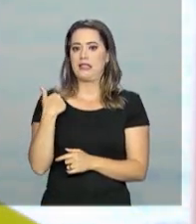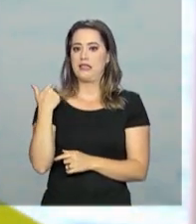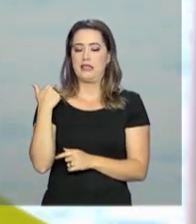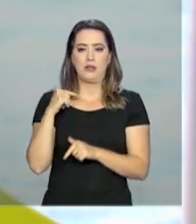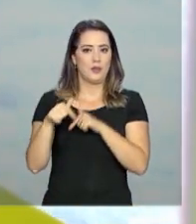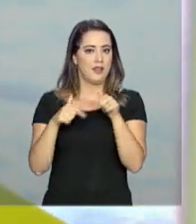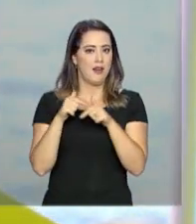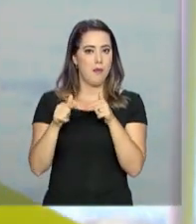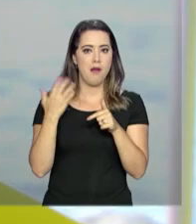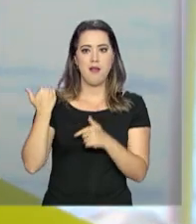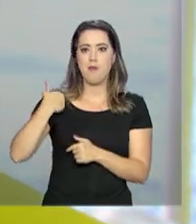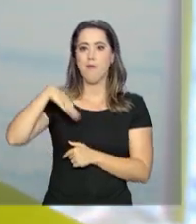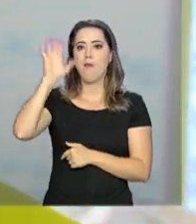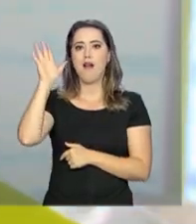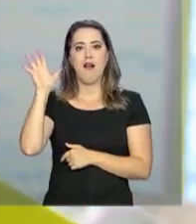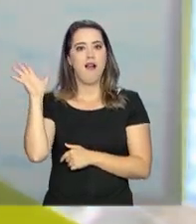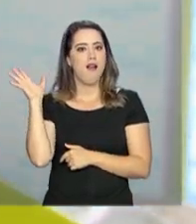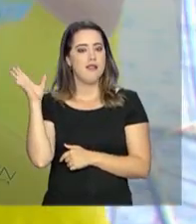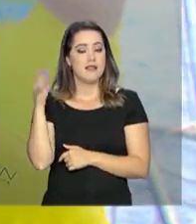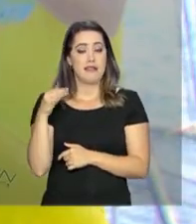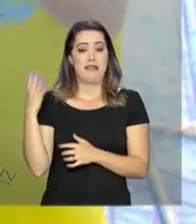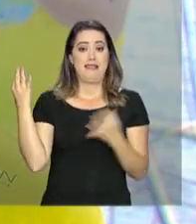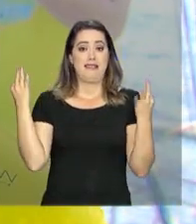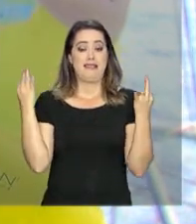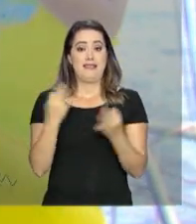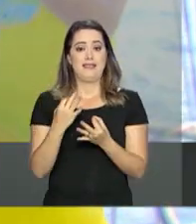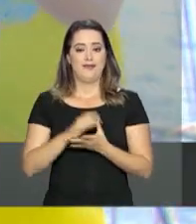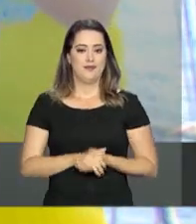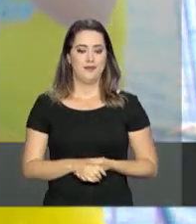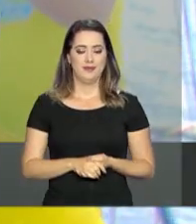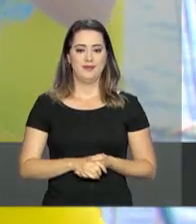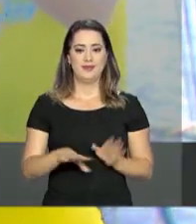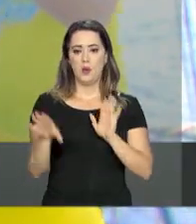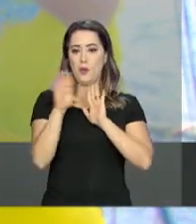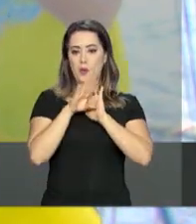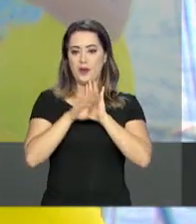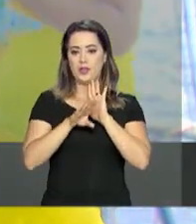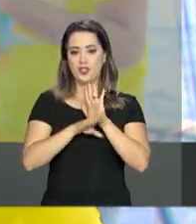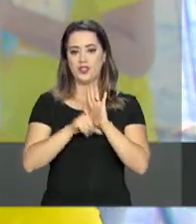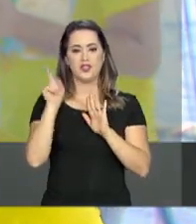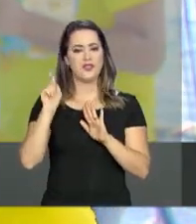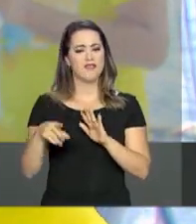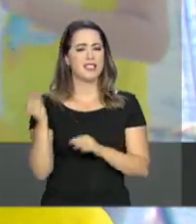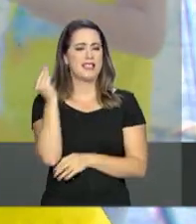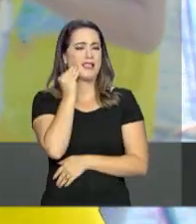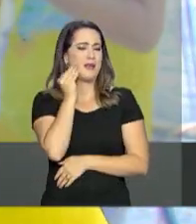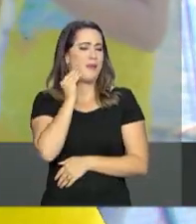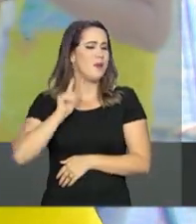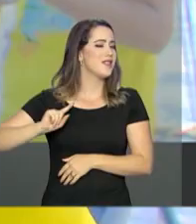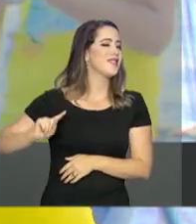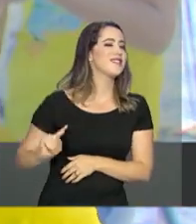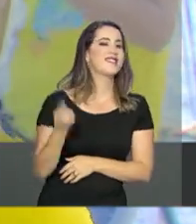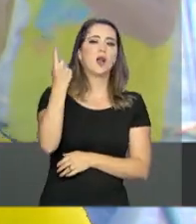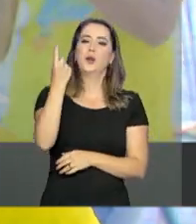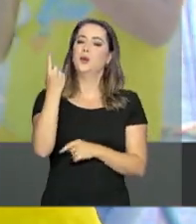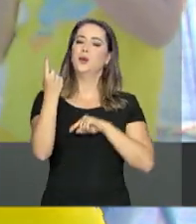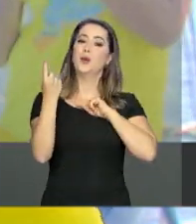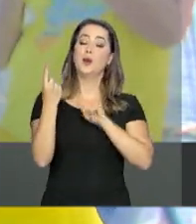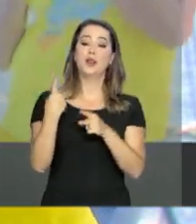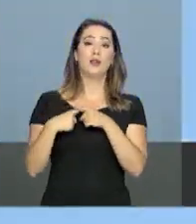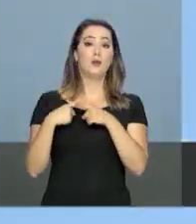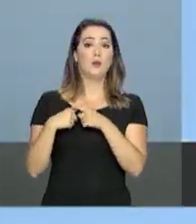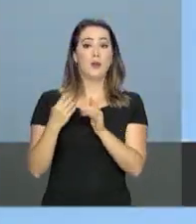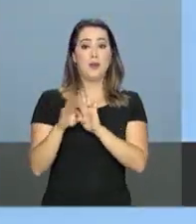operação pantanal mais inesquecível o projeto em si ele traz uma experiência única para a gente isso porque o projeto em si nem